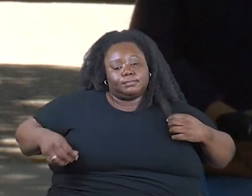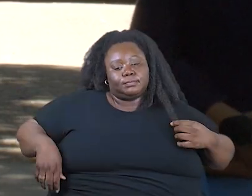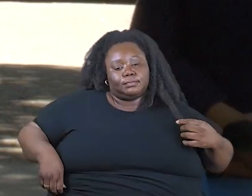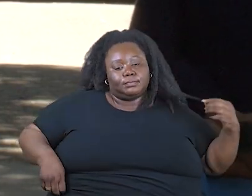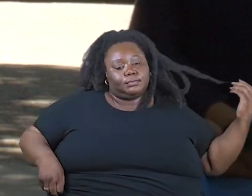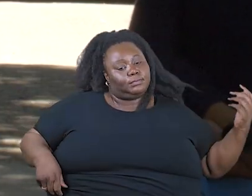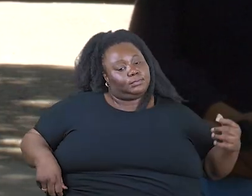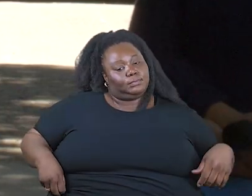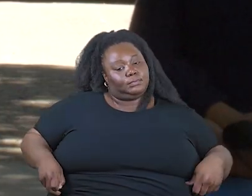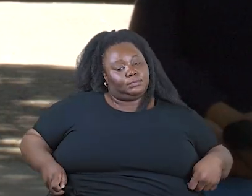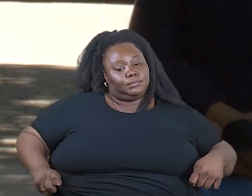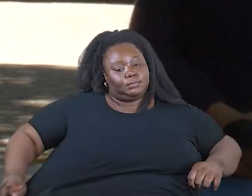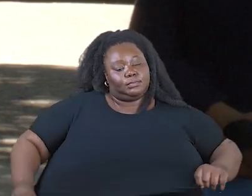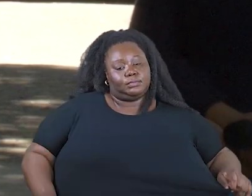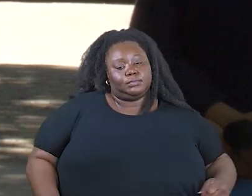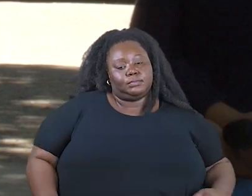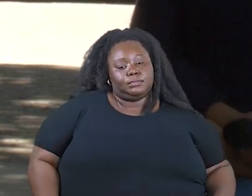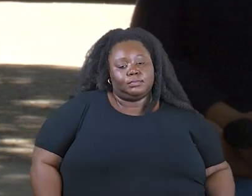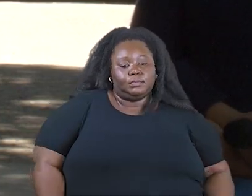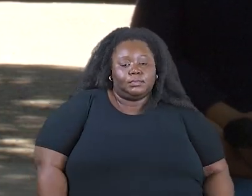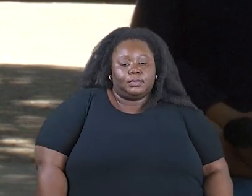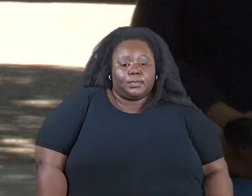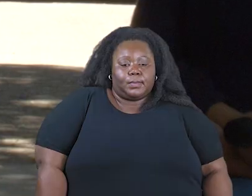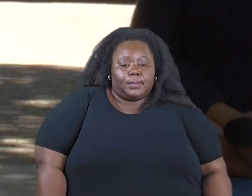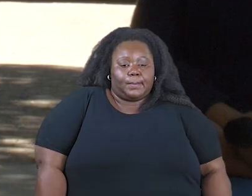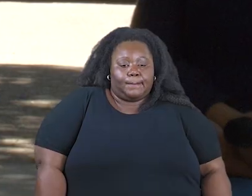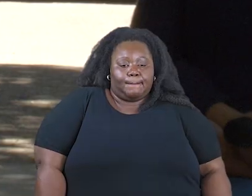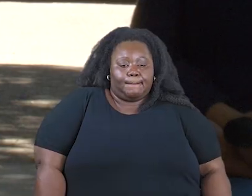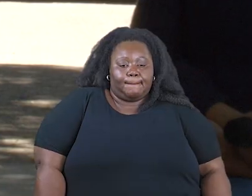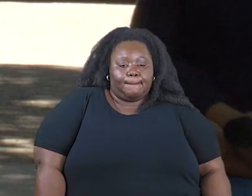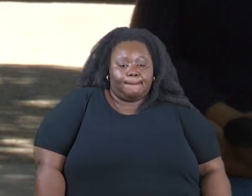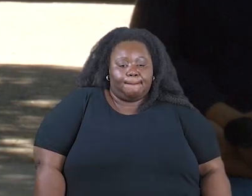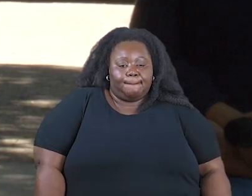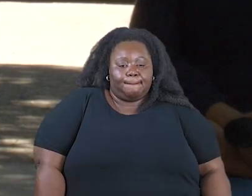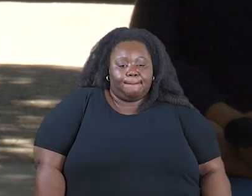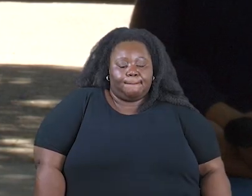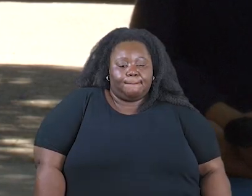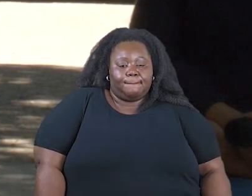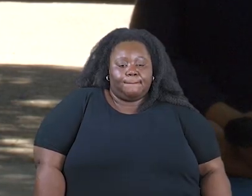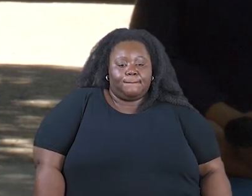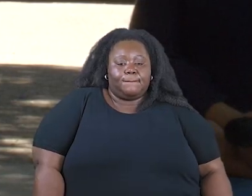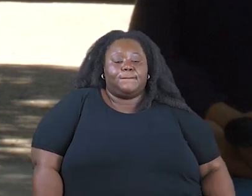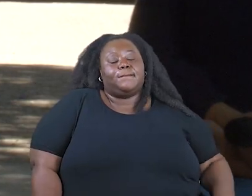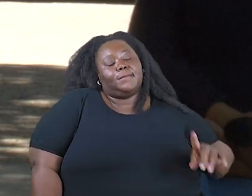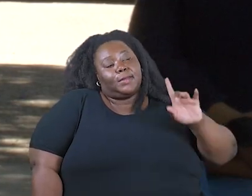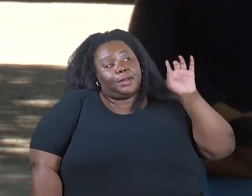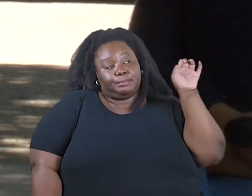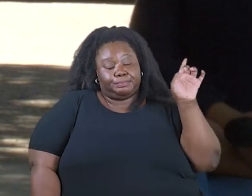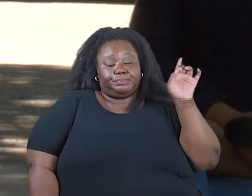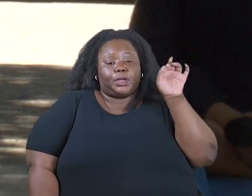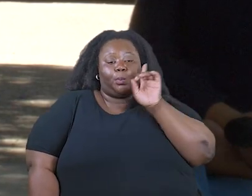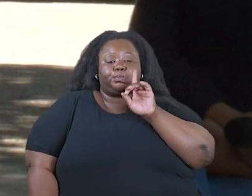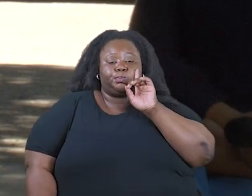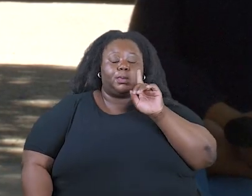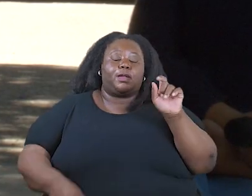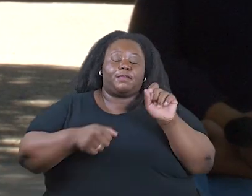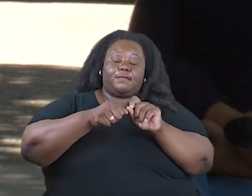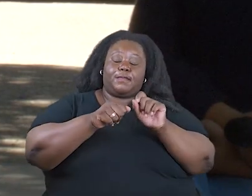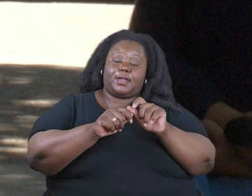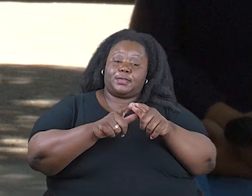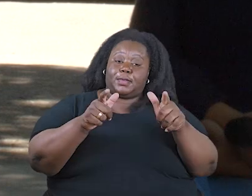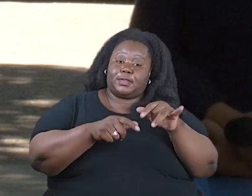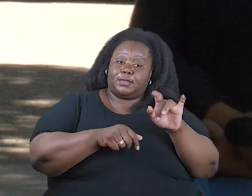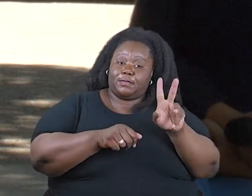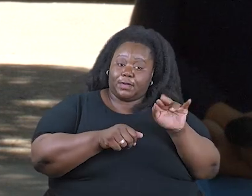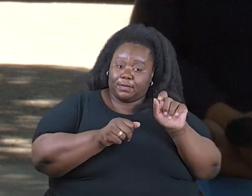Não, lá tem essa de fazer a tiragem é pequena. Nos Estados Unidos o pessoal faz essas tiragens maiores. Se eu